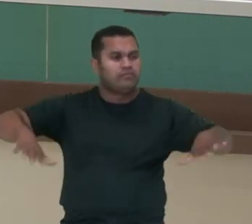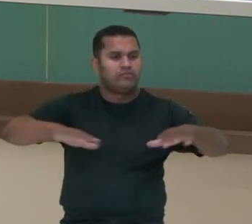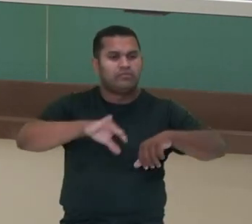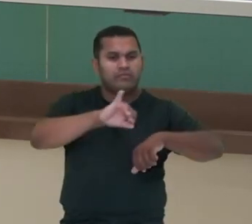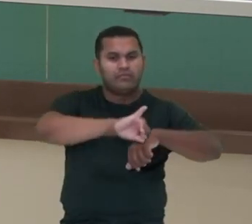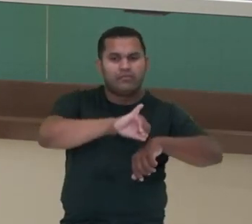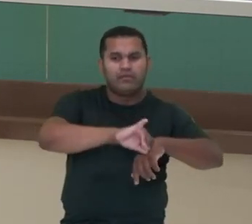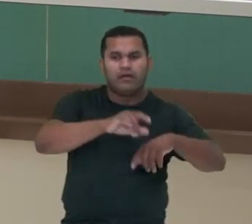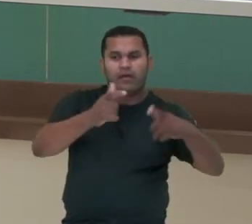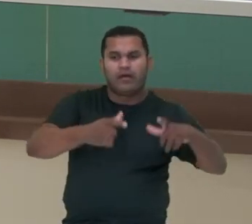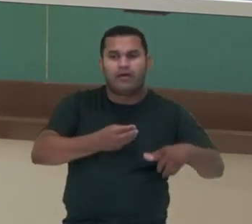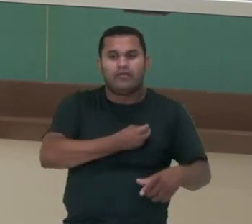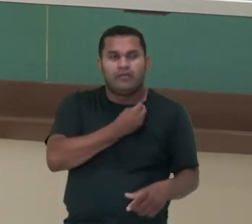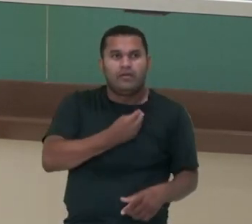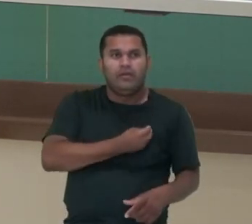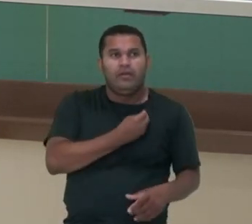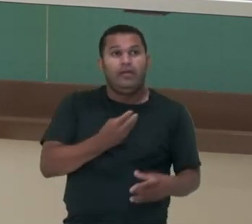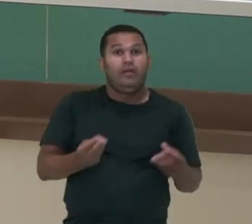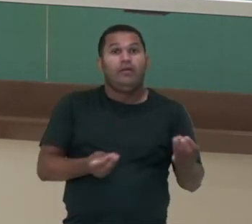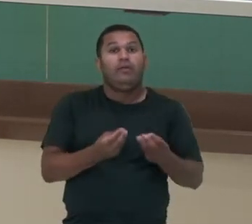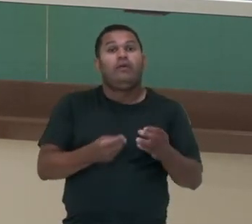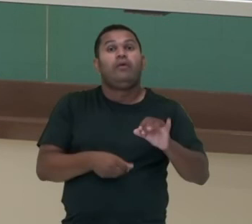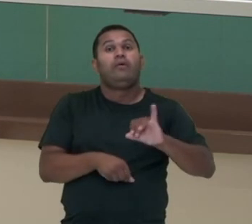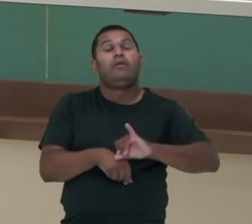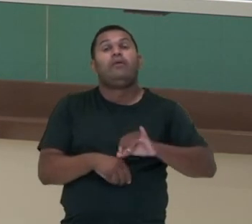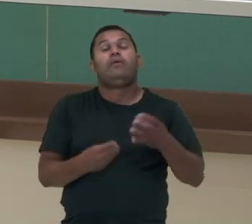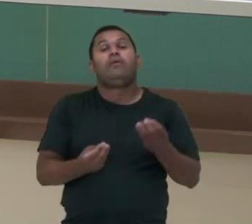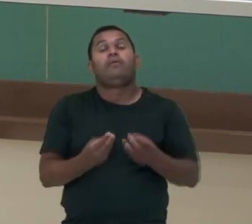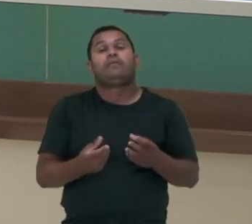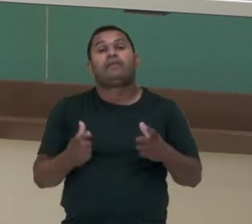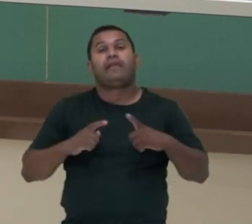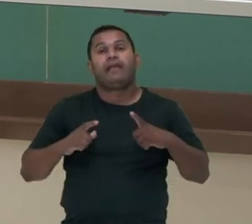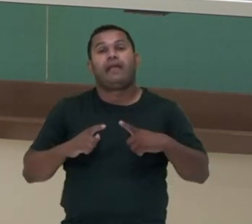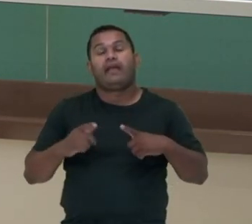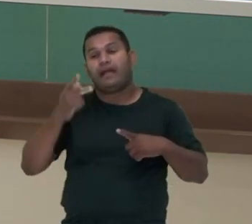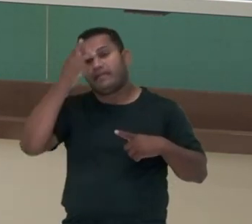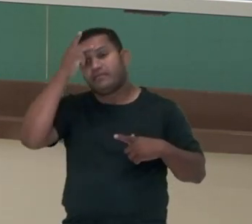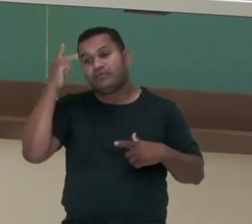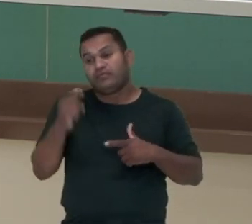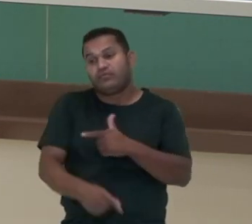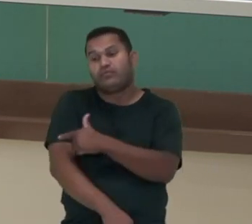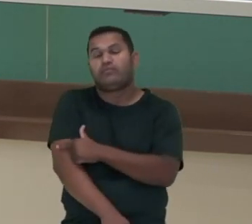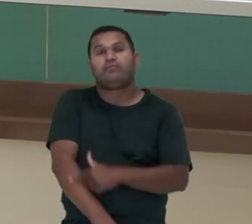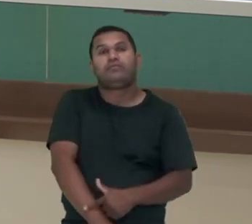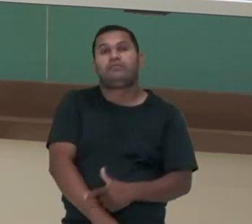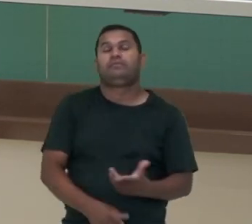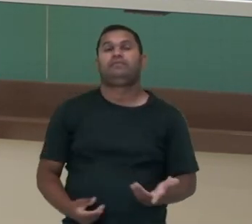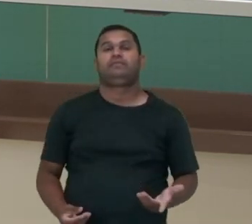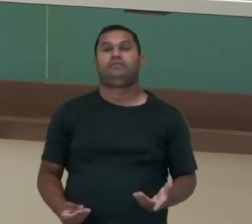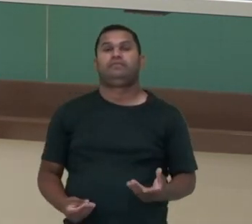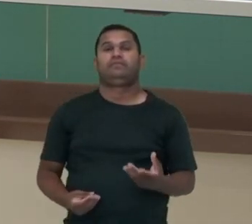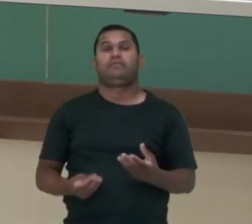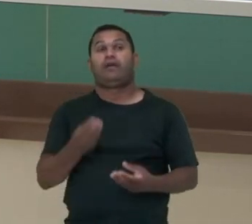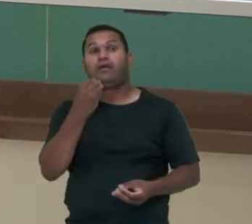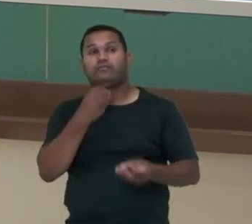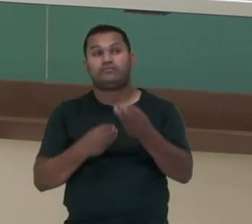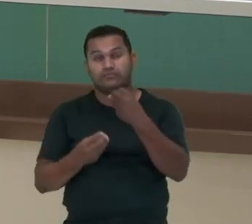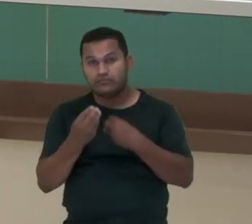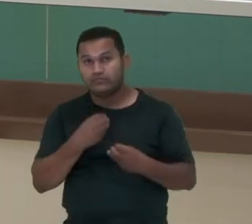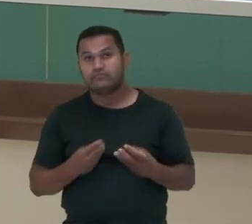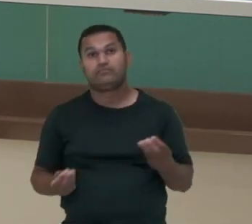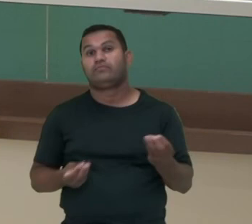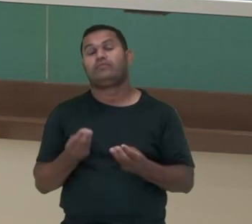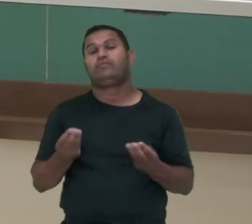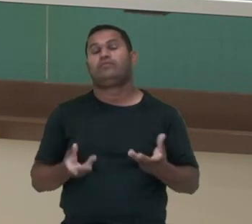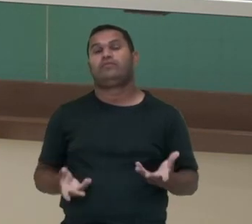que você mora, como ali uma medida ali, uma estimativa inicial, tá? Uma amostra. 2. Existe esgoto a céu aberto na